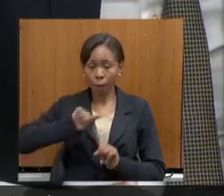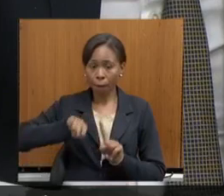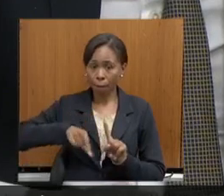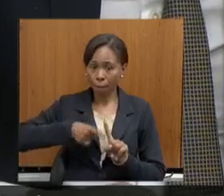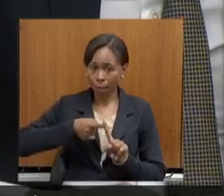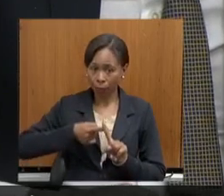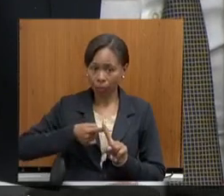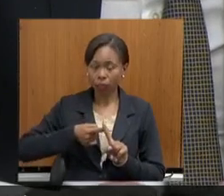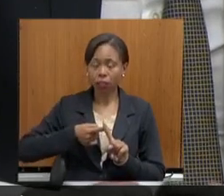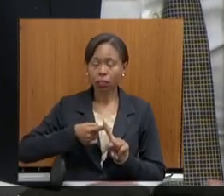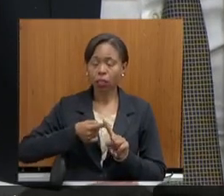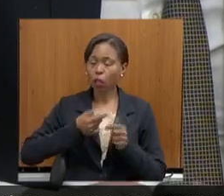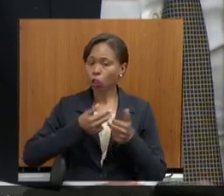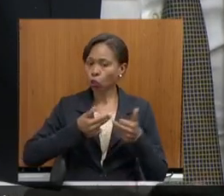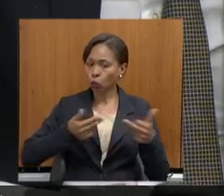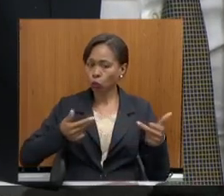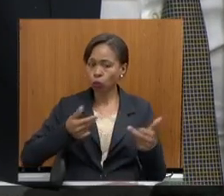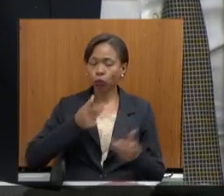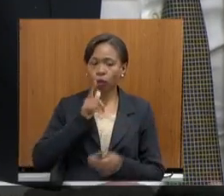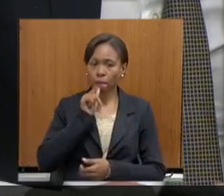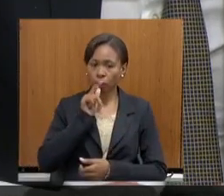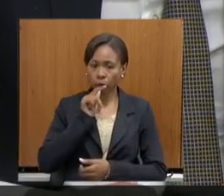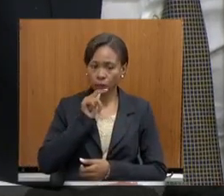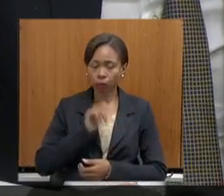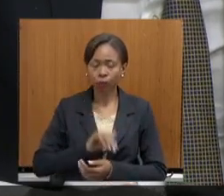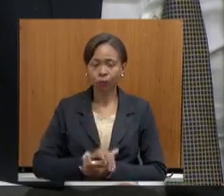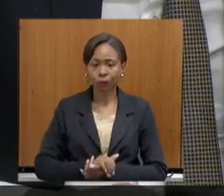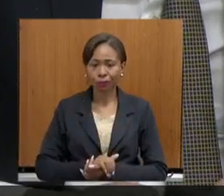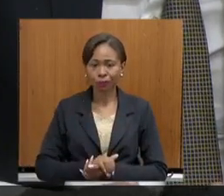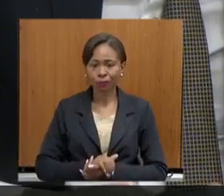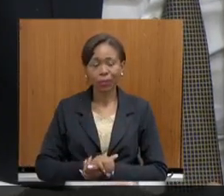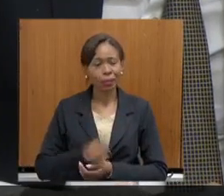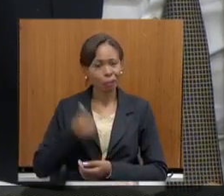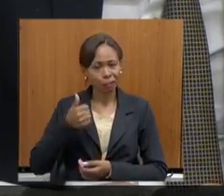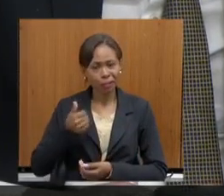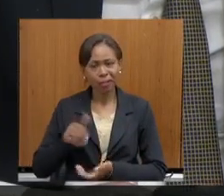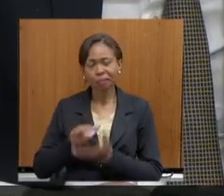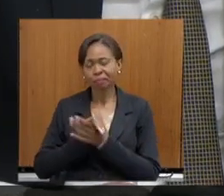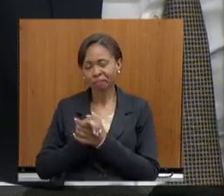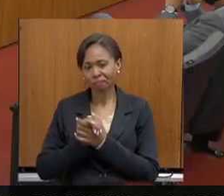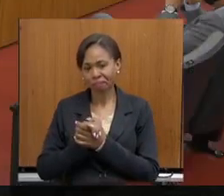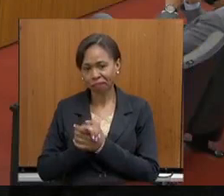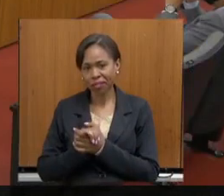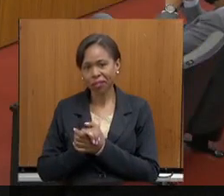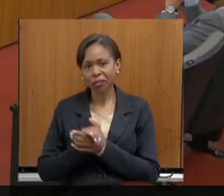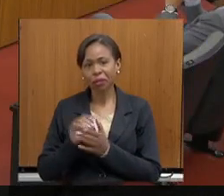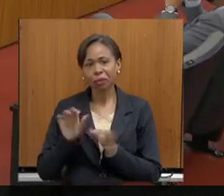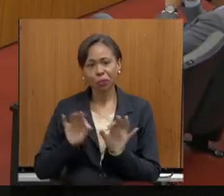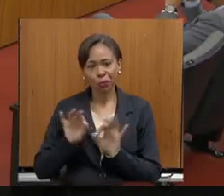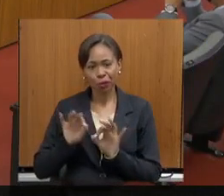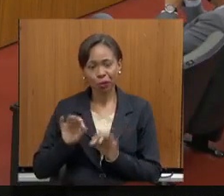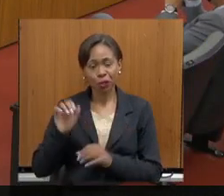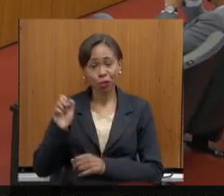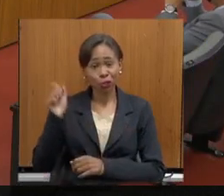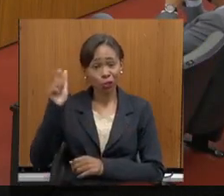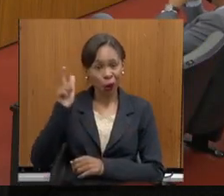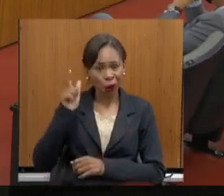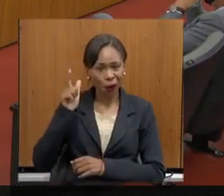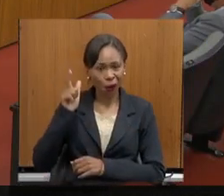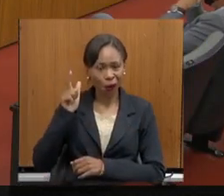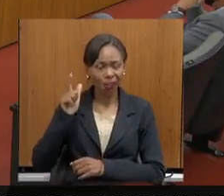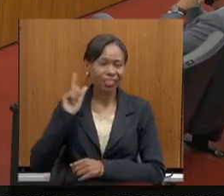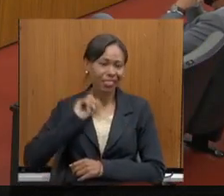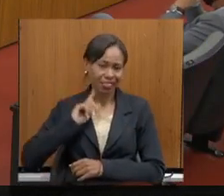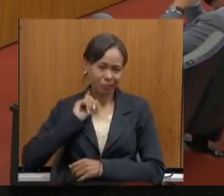para sala né pelo sol de Minas e pela referência né Cris a é sobre a nossa atuação é o